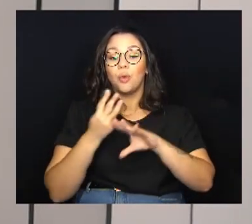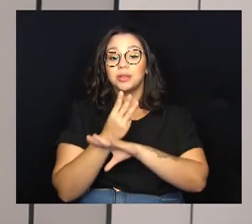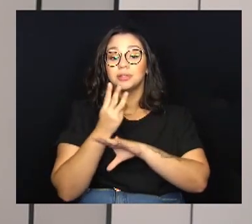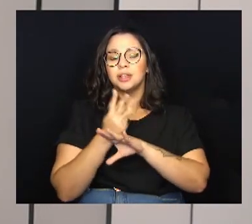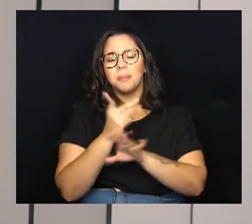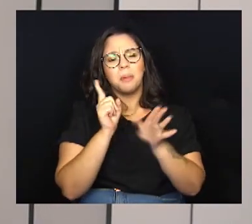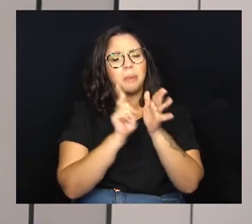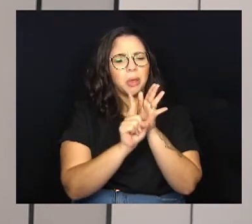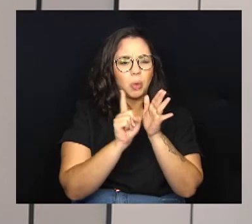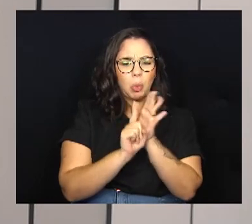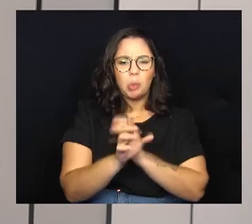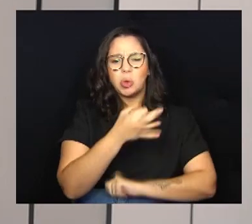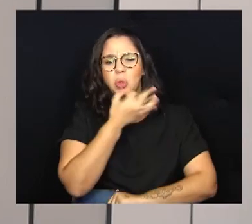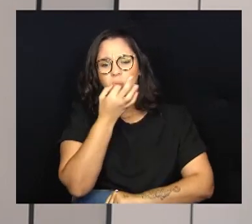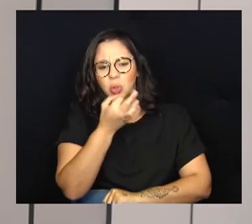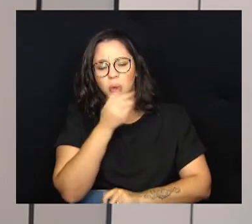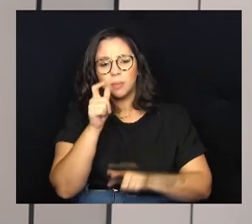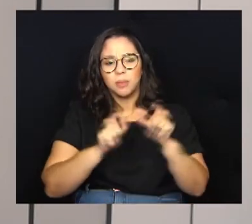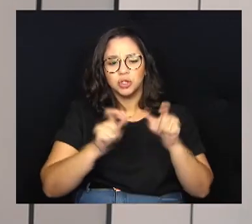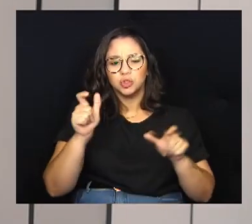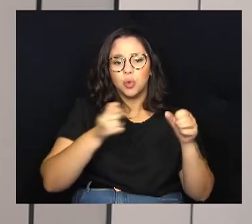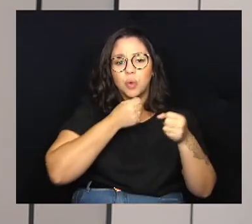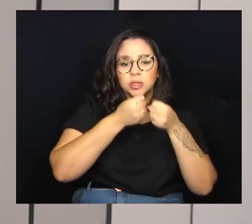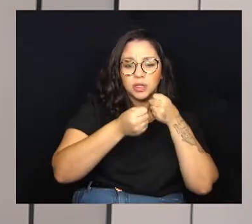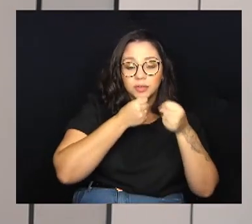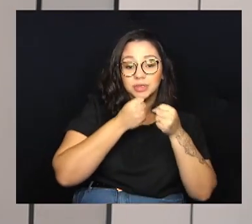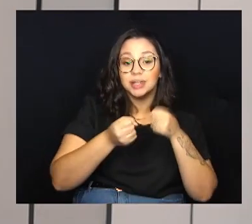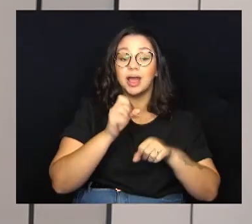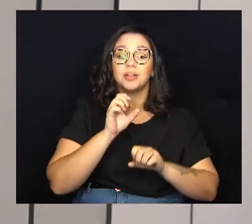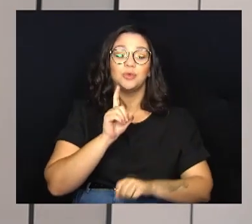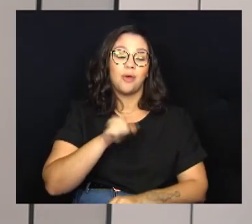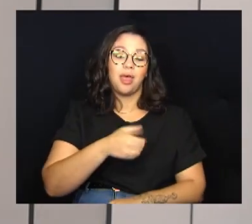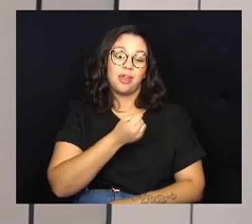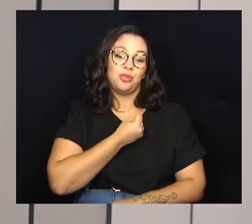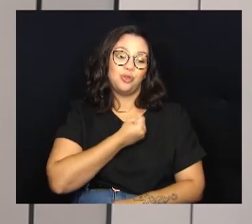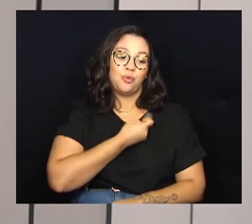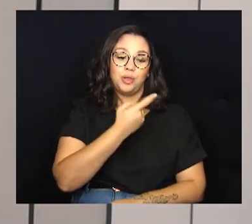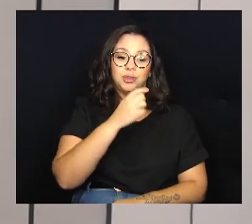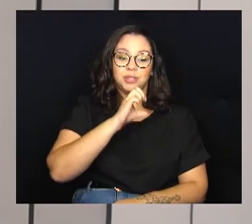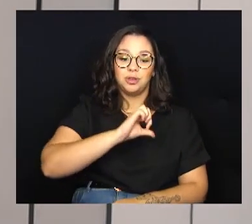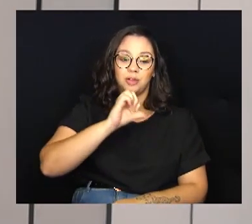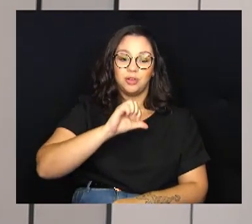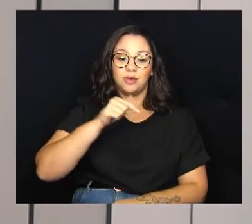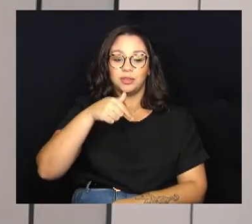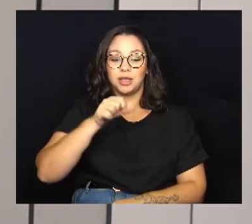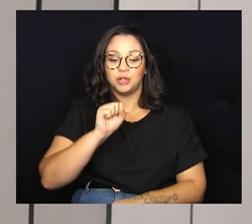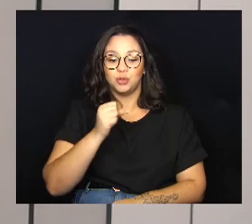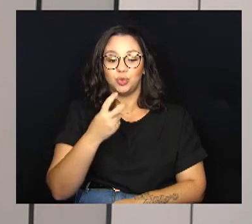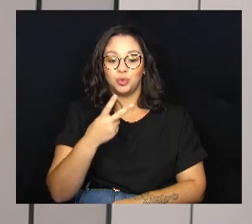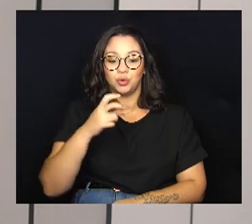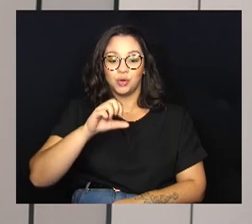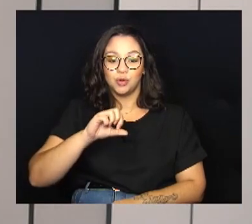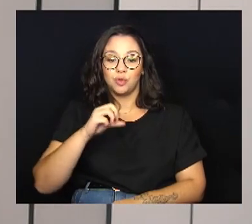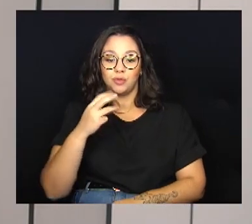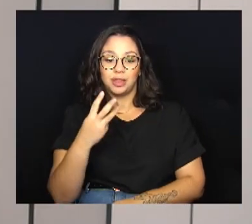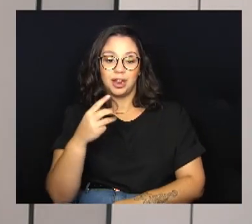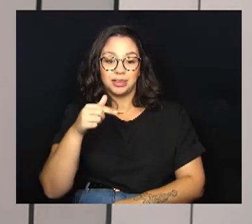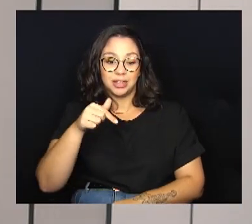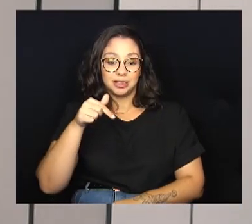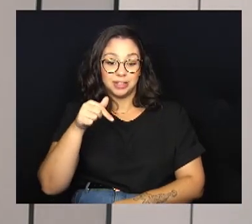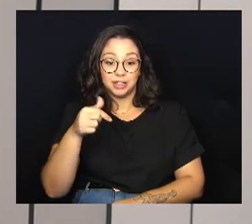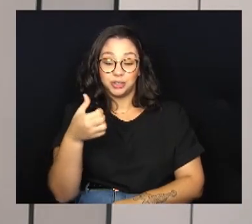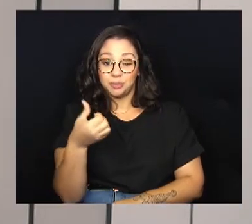fazer faculdade, imediatamente eu não tinha como ficar com ele 24 horas. Mas eu e minha esposa fomos